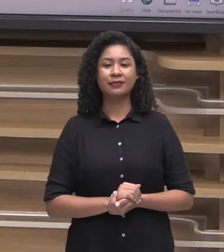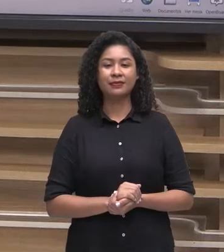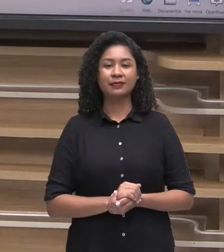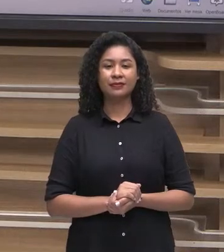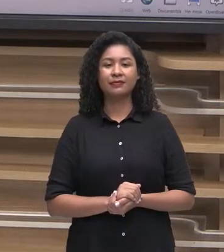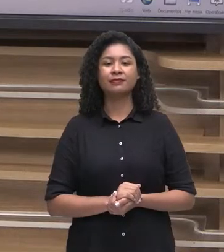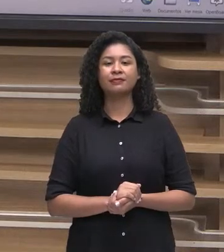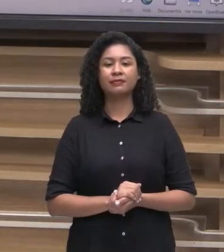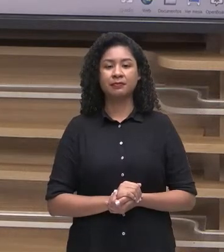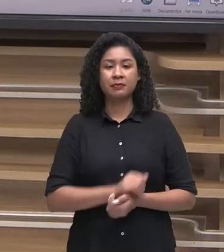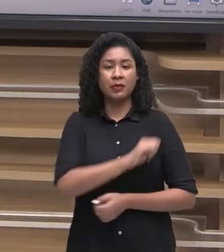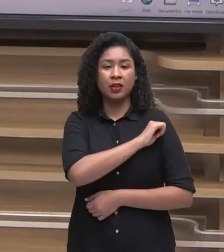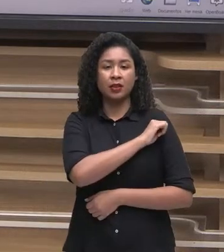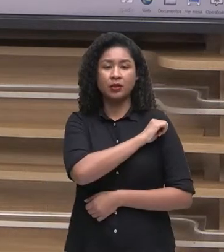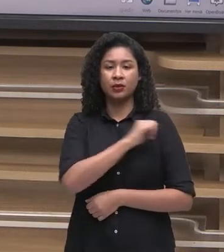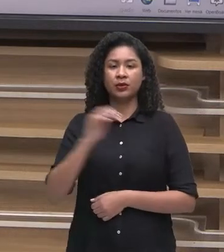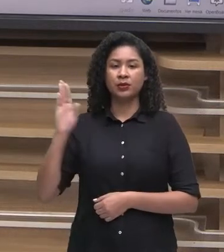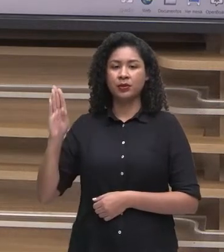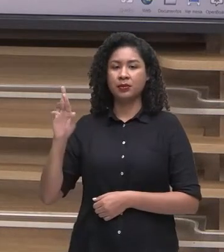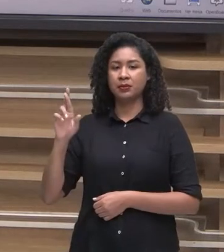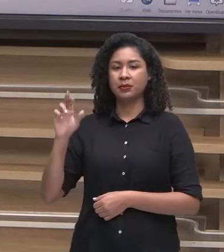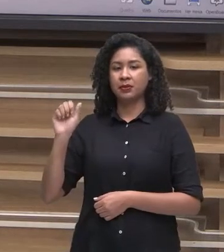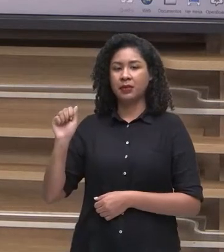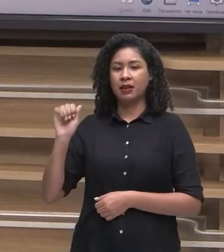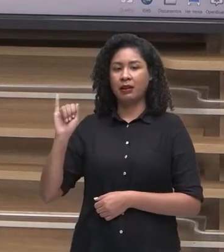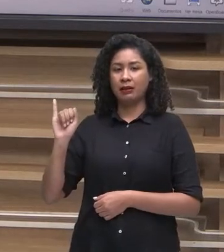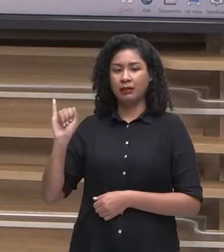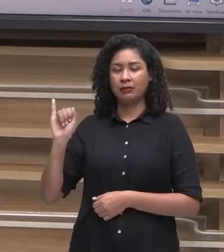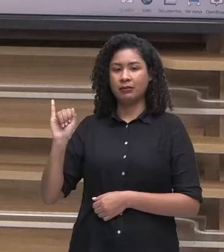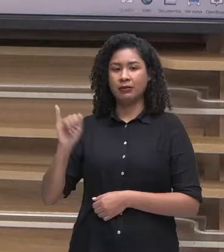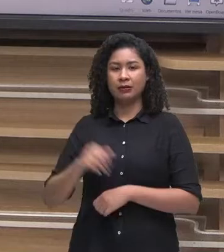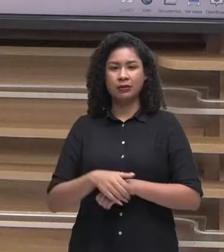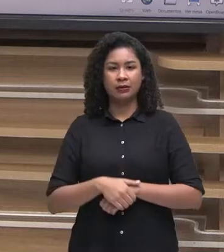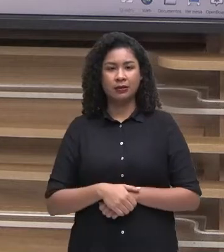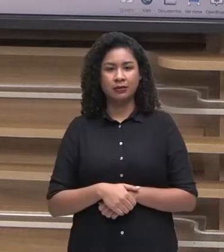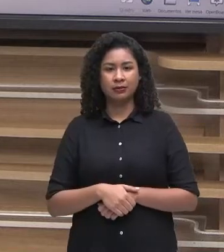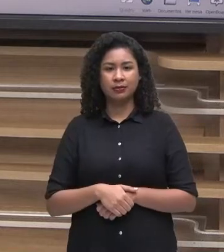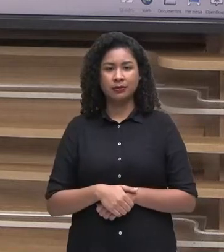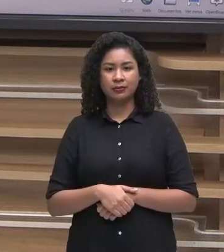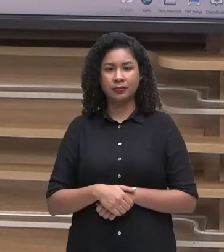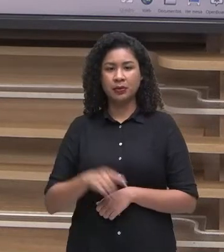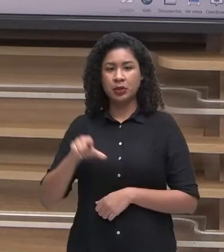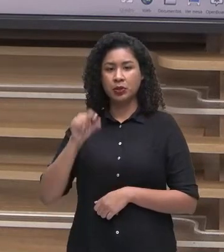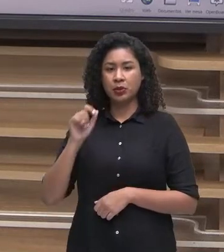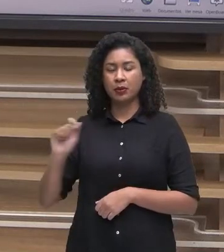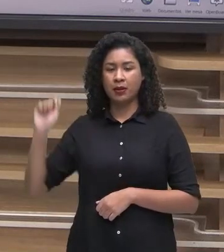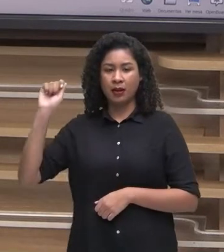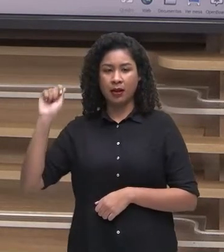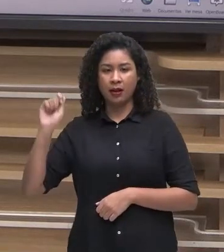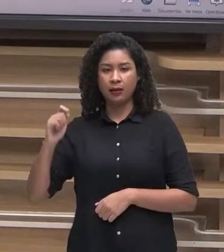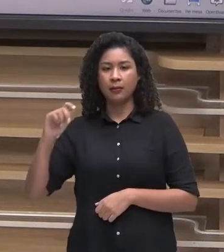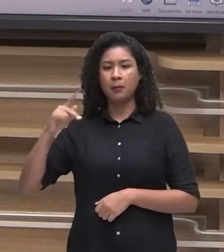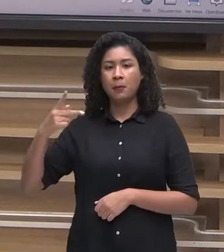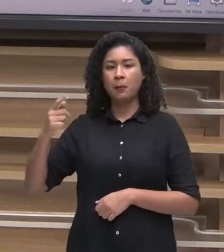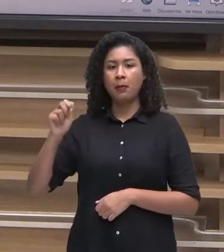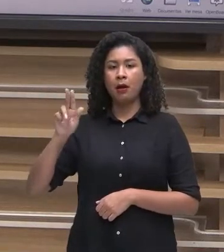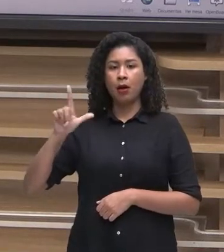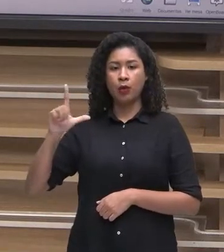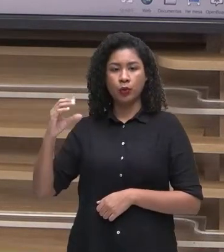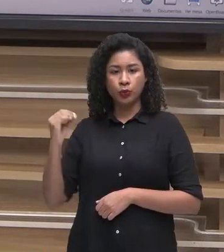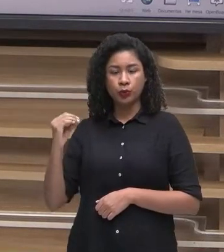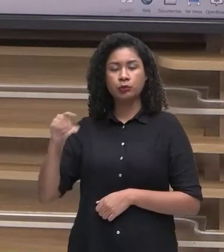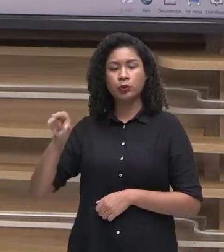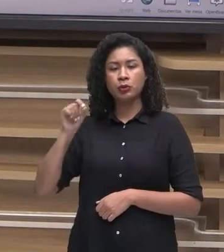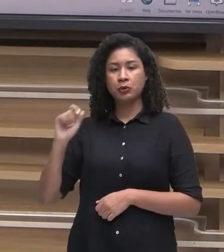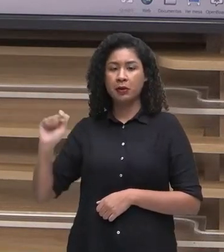O Brian marcou a alternativa A. O Paulo também enviou que a resposta correta é a alternativa A, dizendo ele que acha que é a